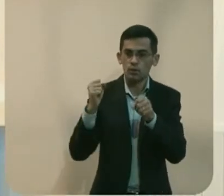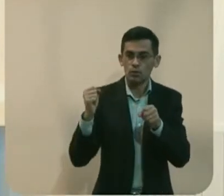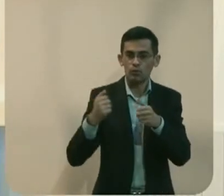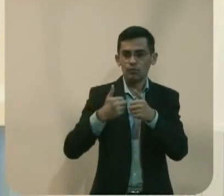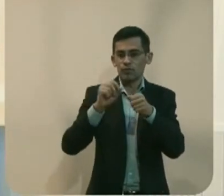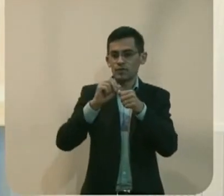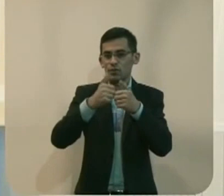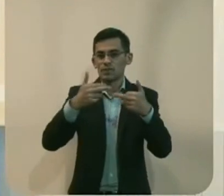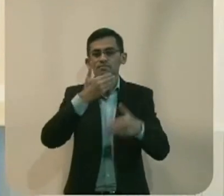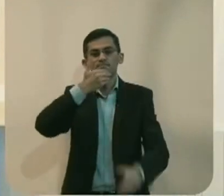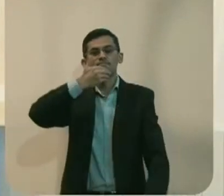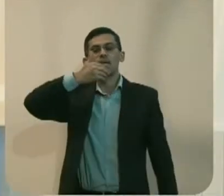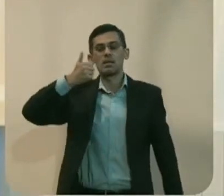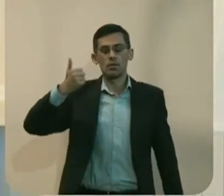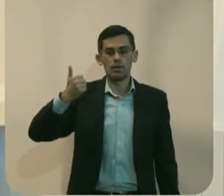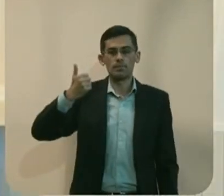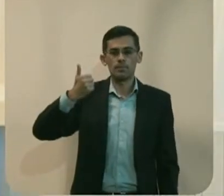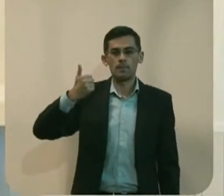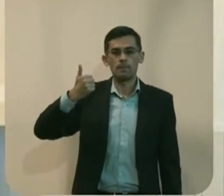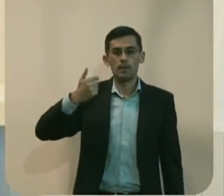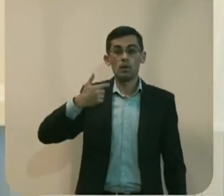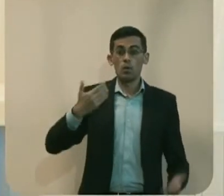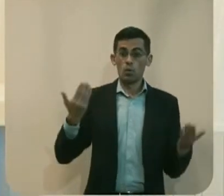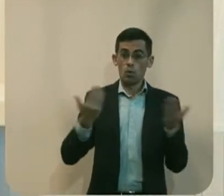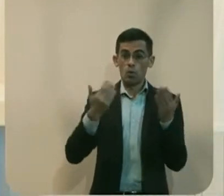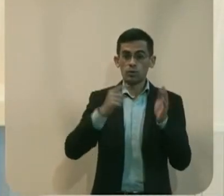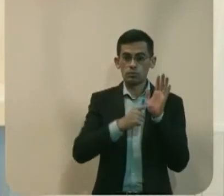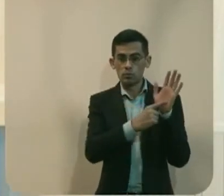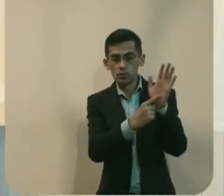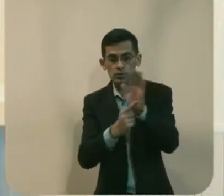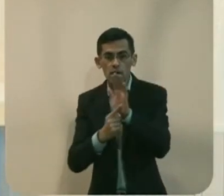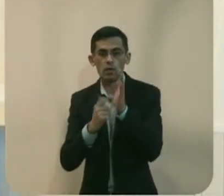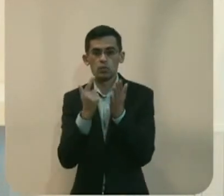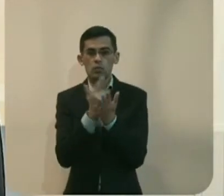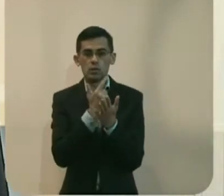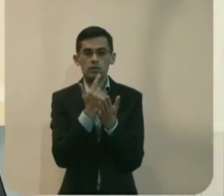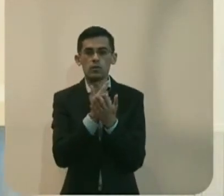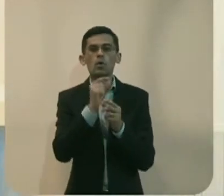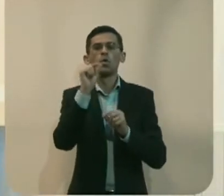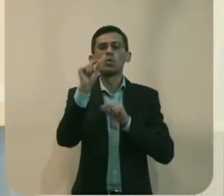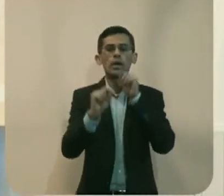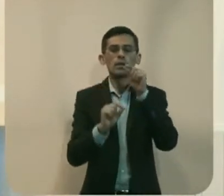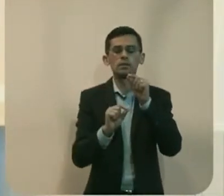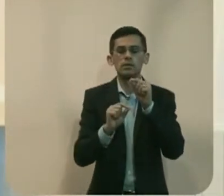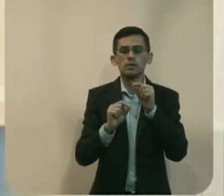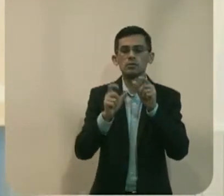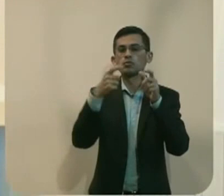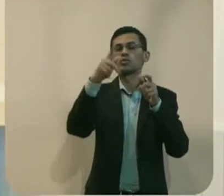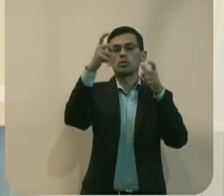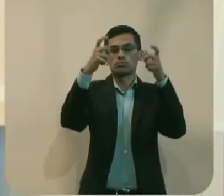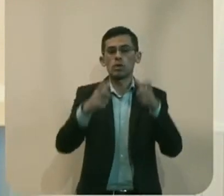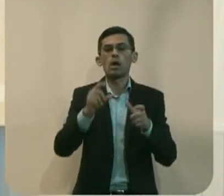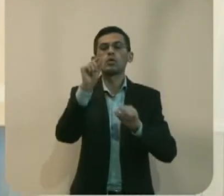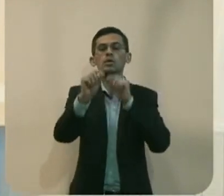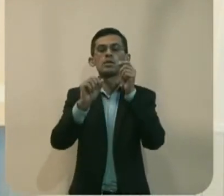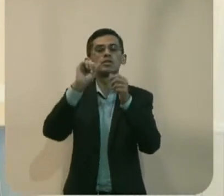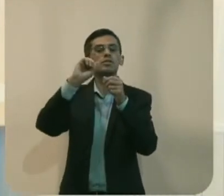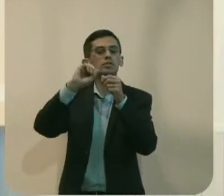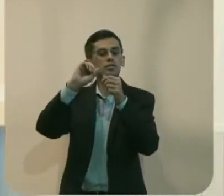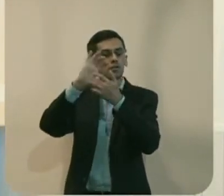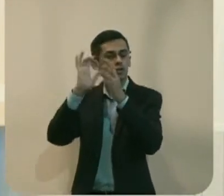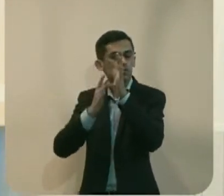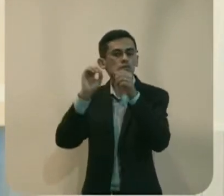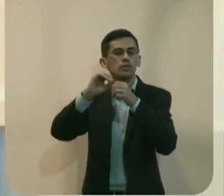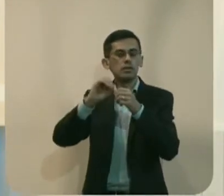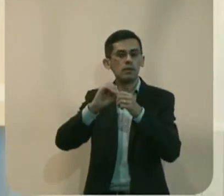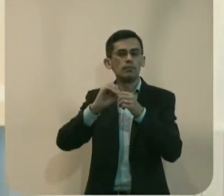maior e melhor. Eu recomendei hoje para você a leitura, em Seus Passos, o que faria Jesus. E volto a